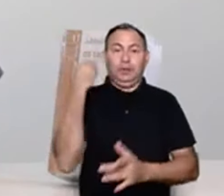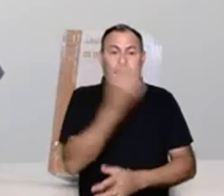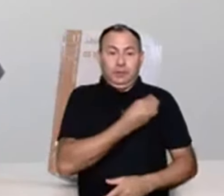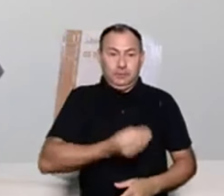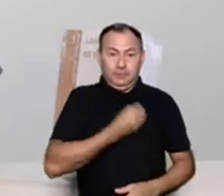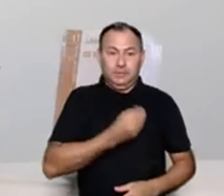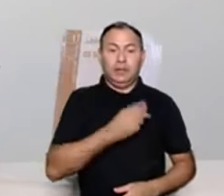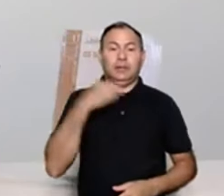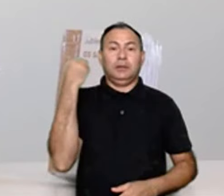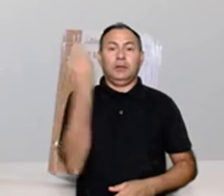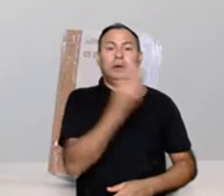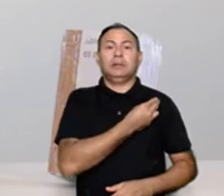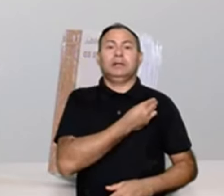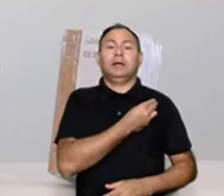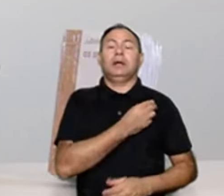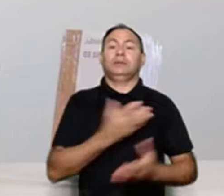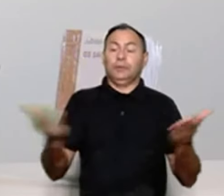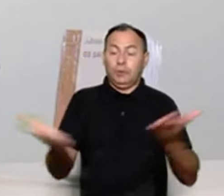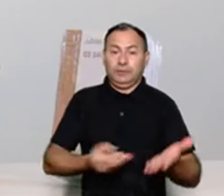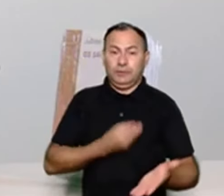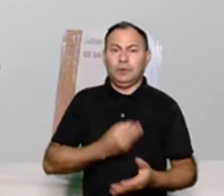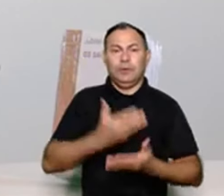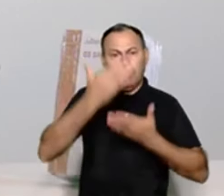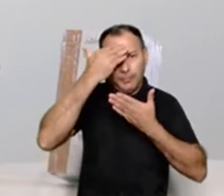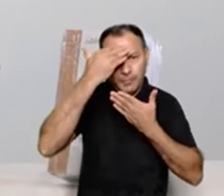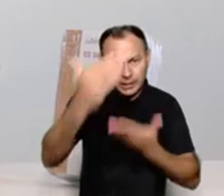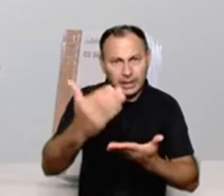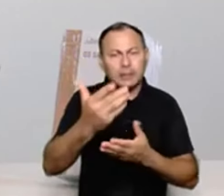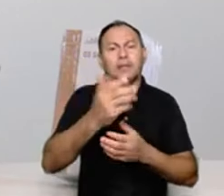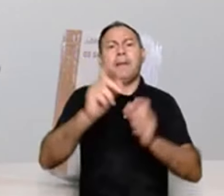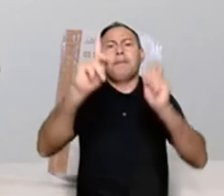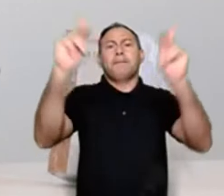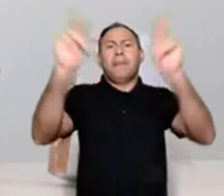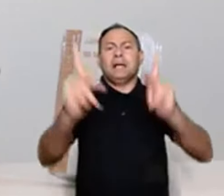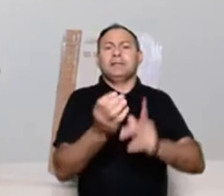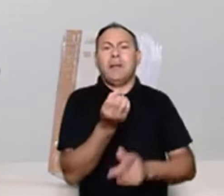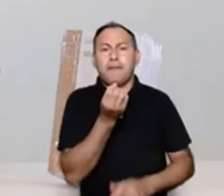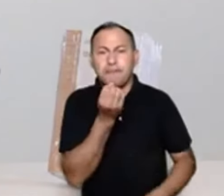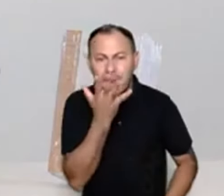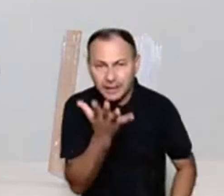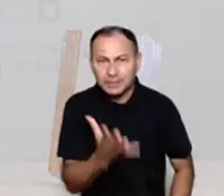na nossa vida, na nossa atualidade. Obrigado, paz e bem.